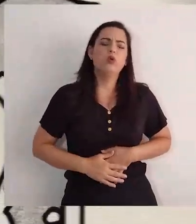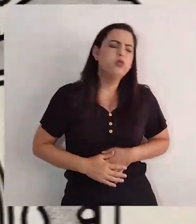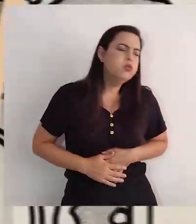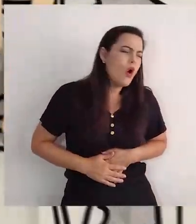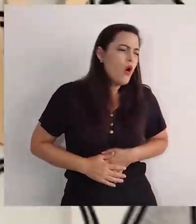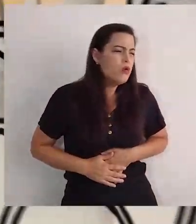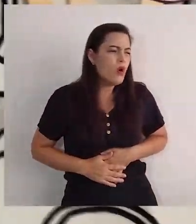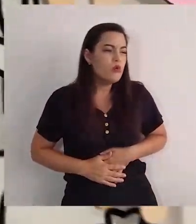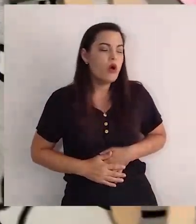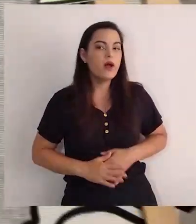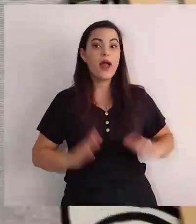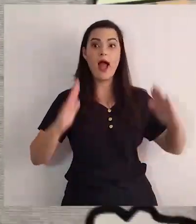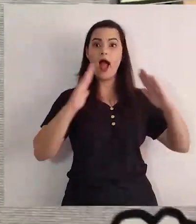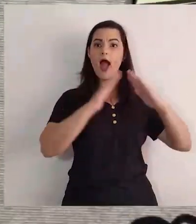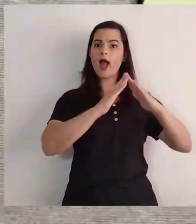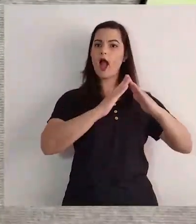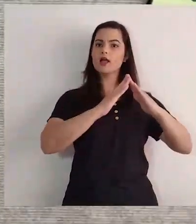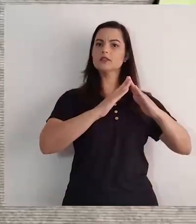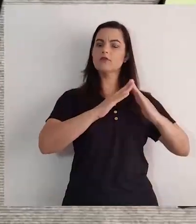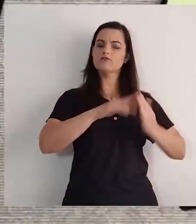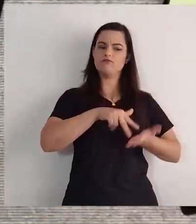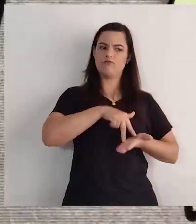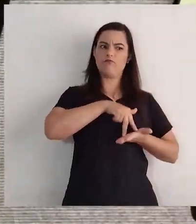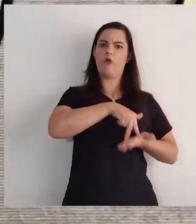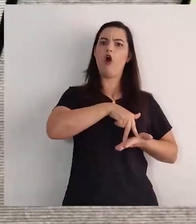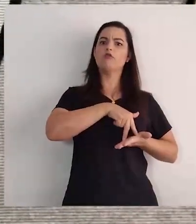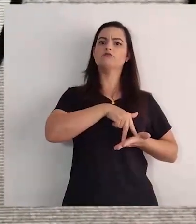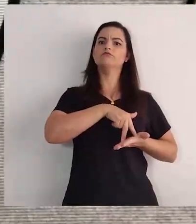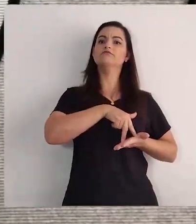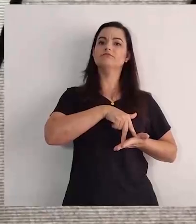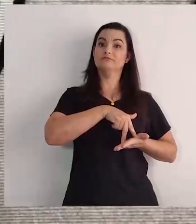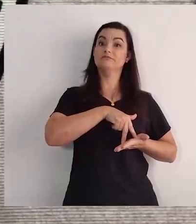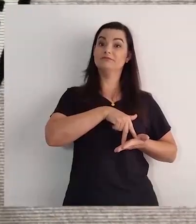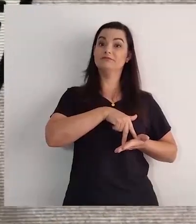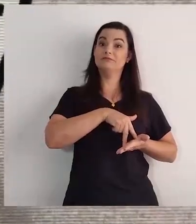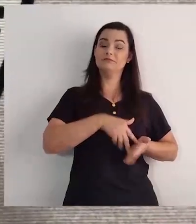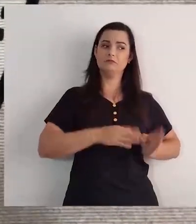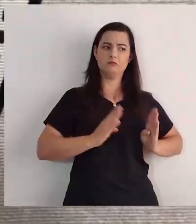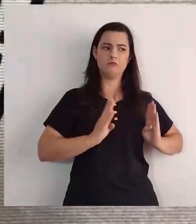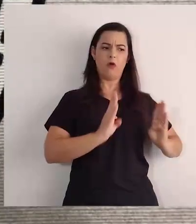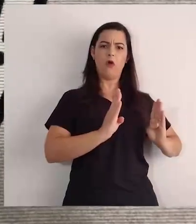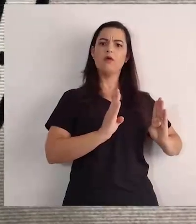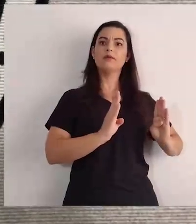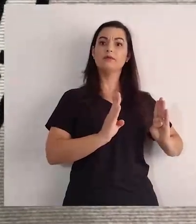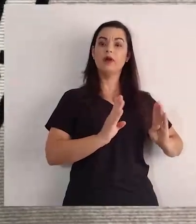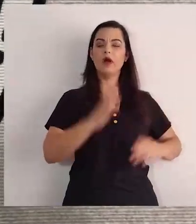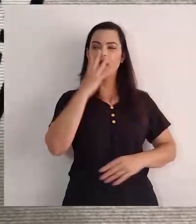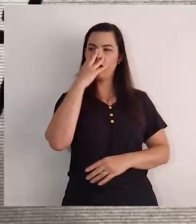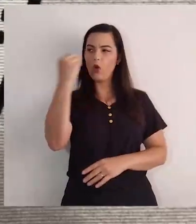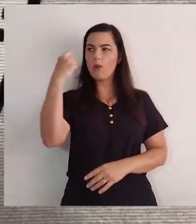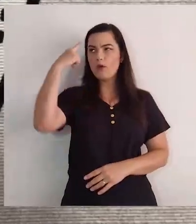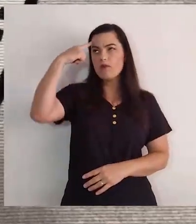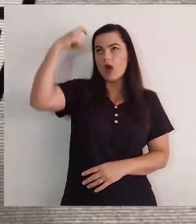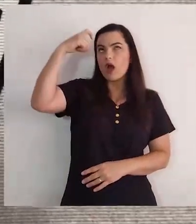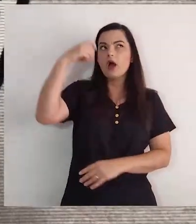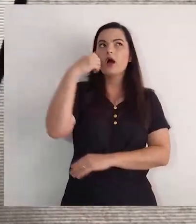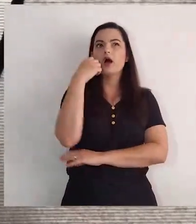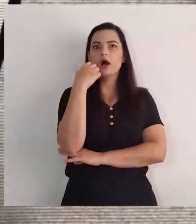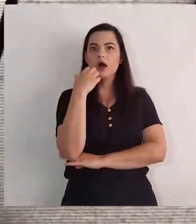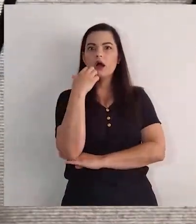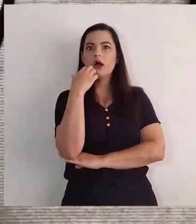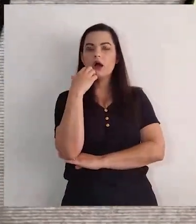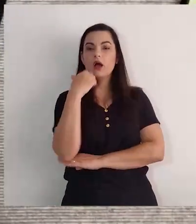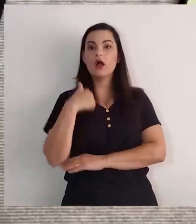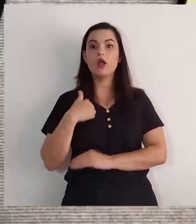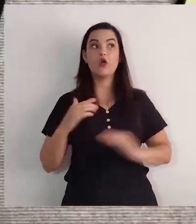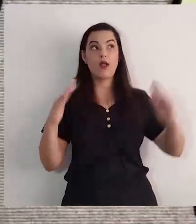E a casa não caiu. O lobo teve uma ideia. Descerei pela